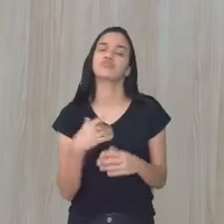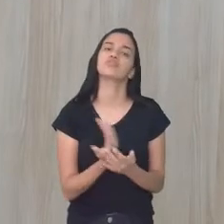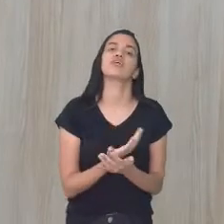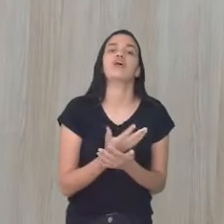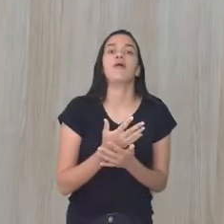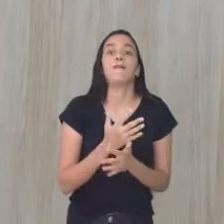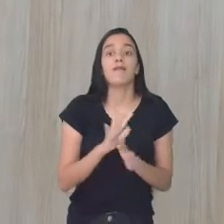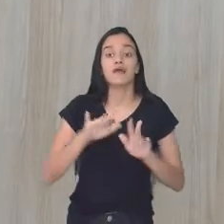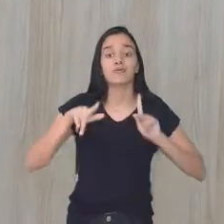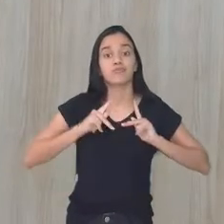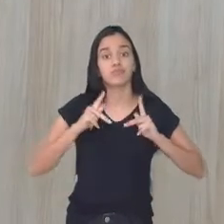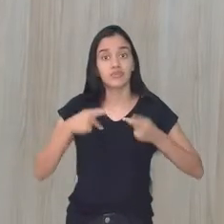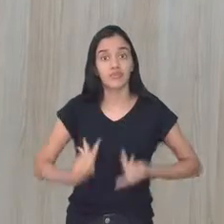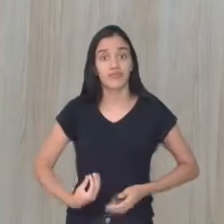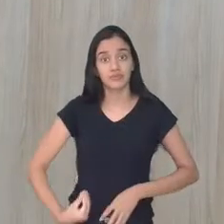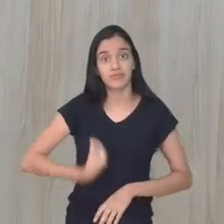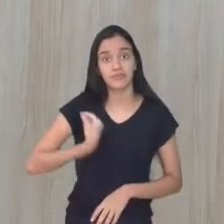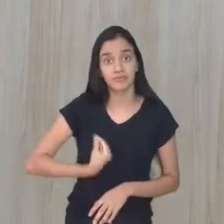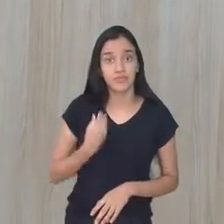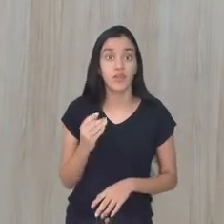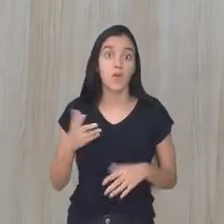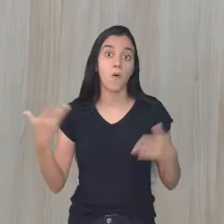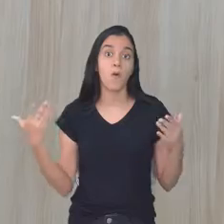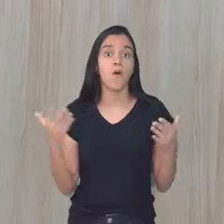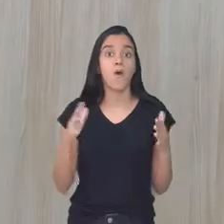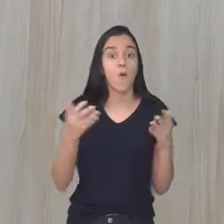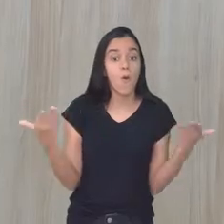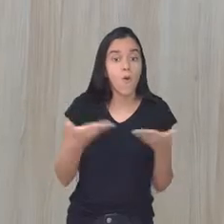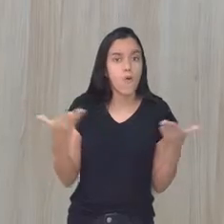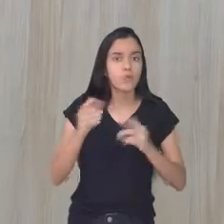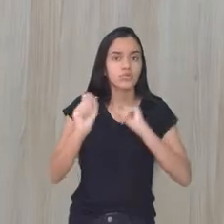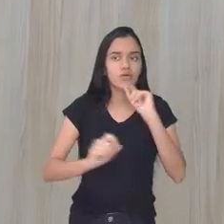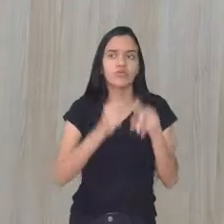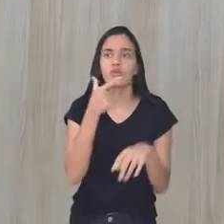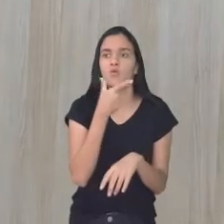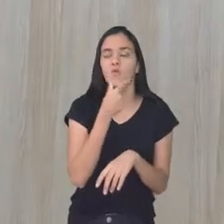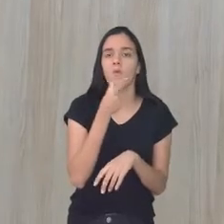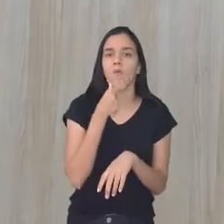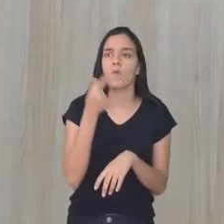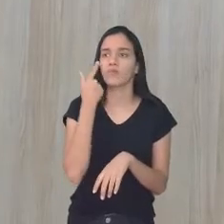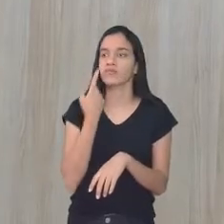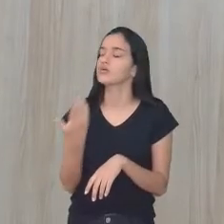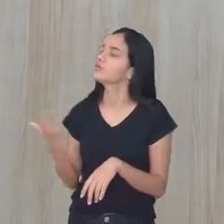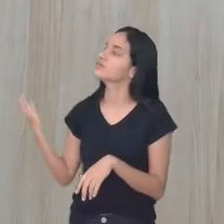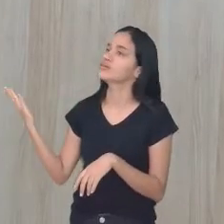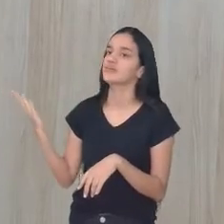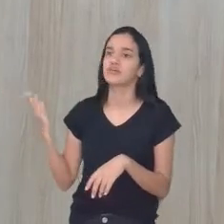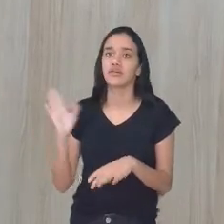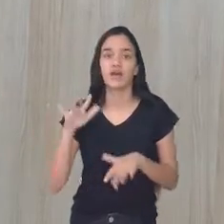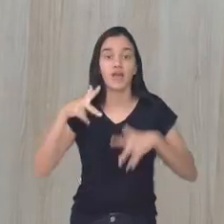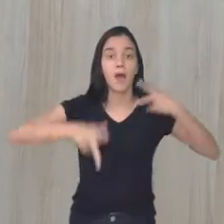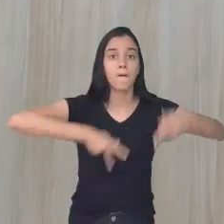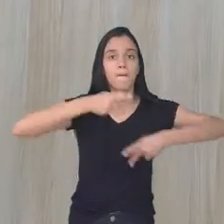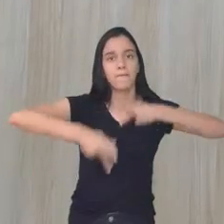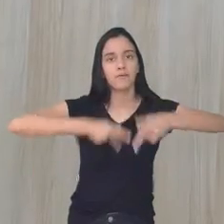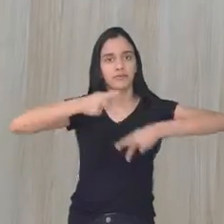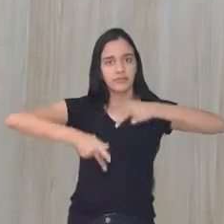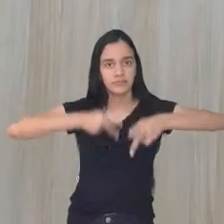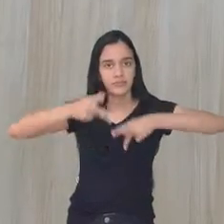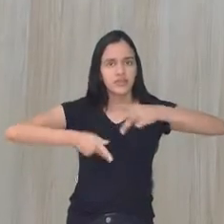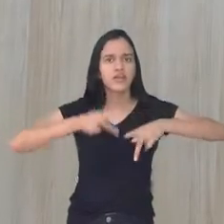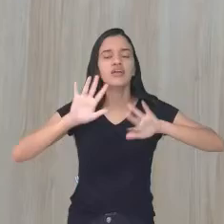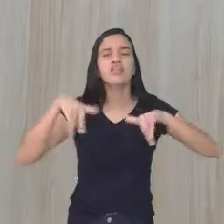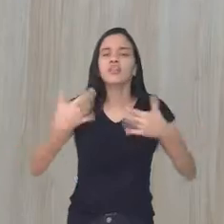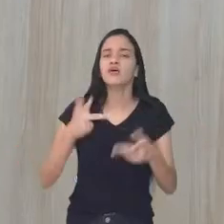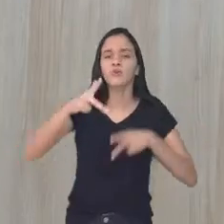Porém, o que nos interessa hoje é a questão do homem, que está representado aqui em relação aqui à população. Então,